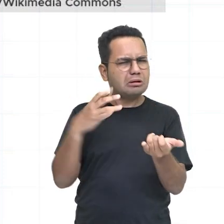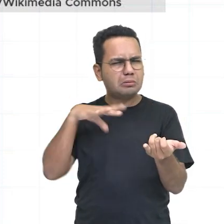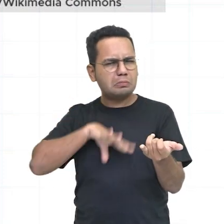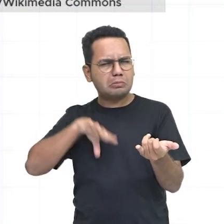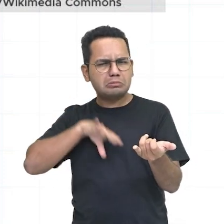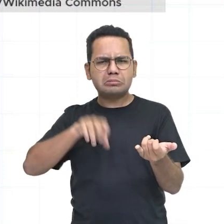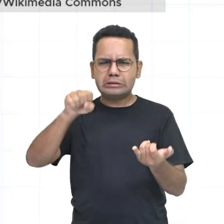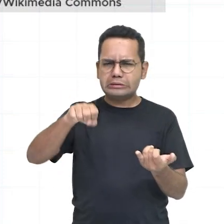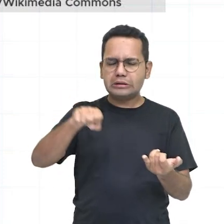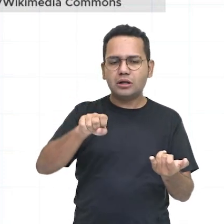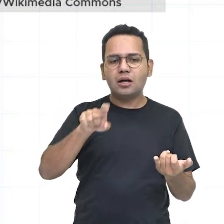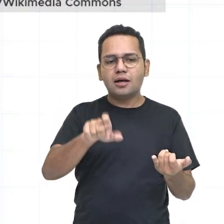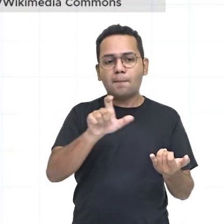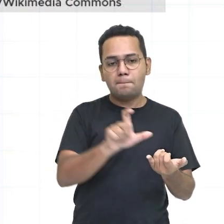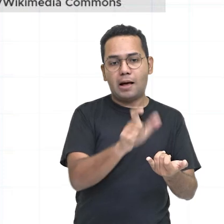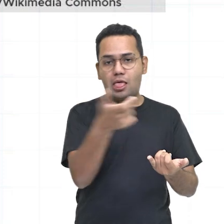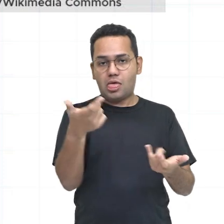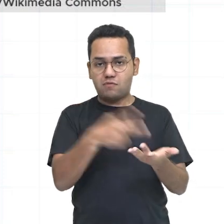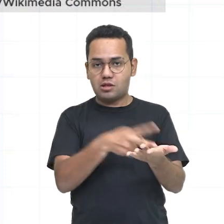como